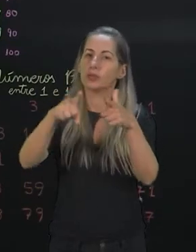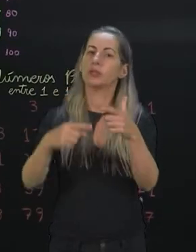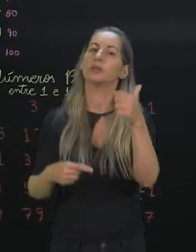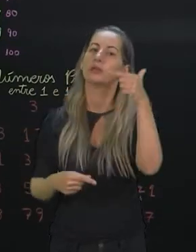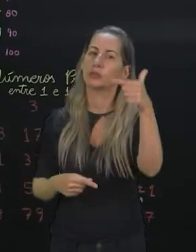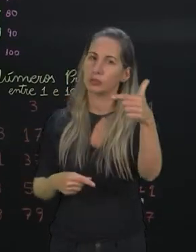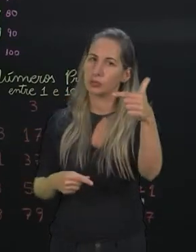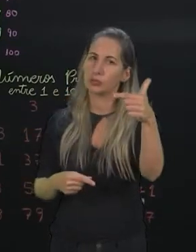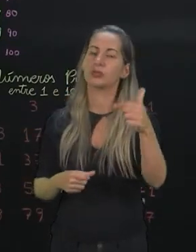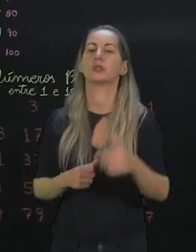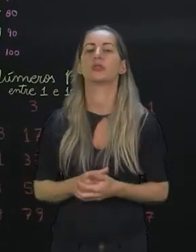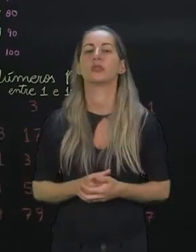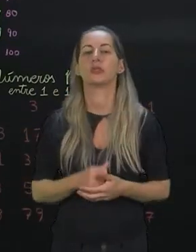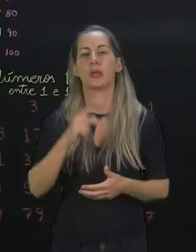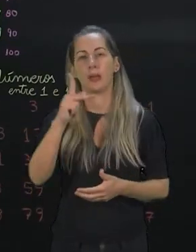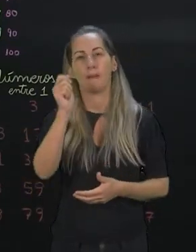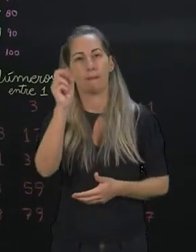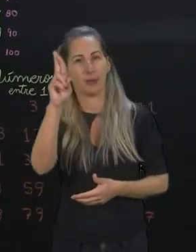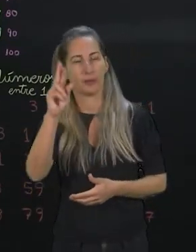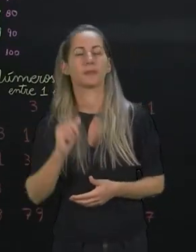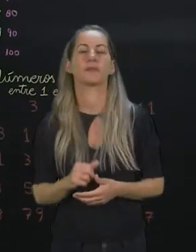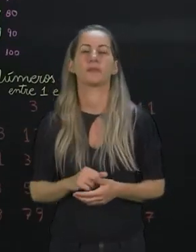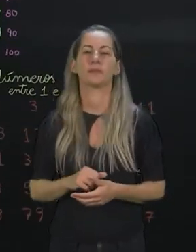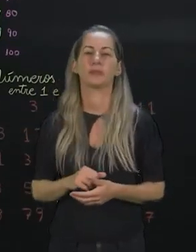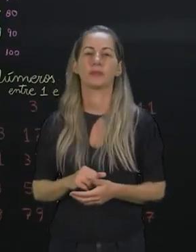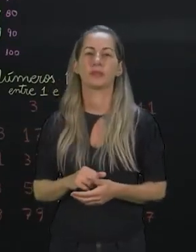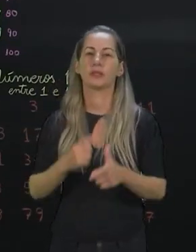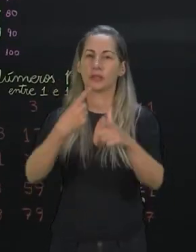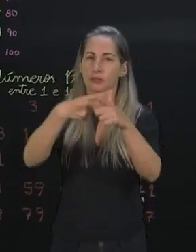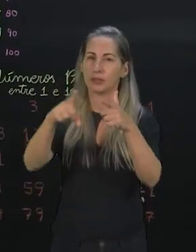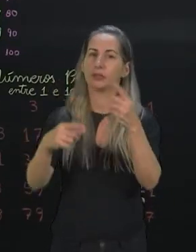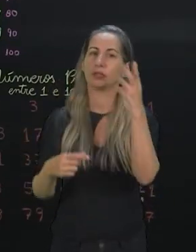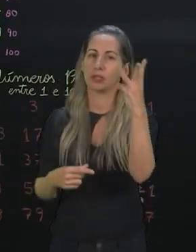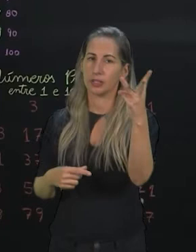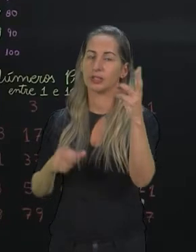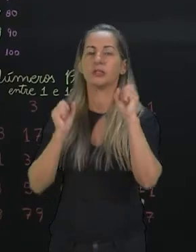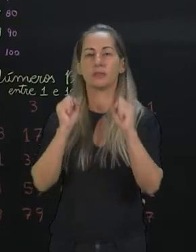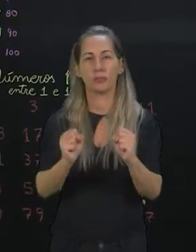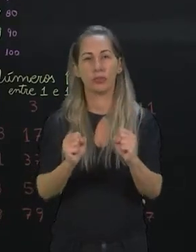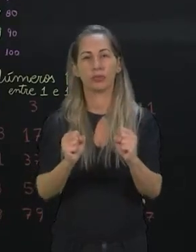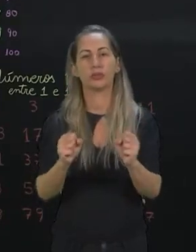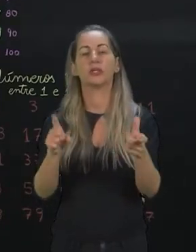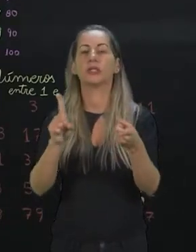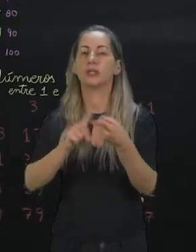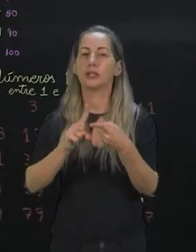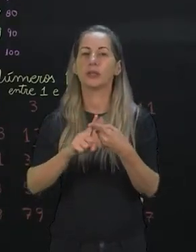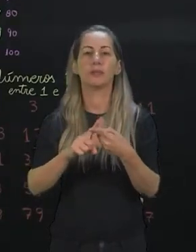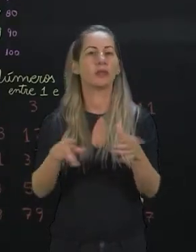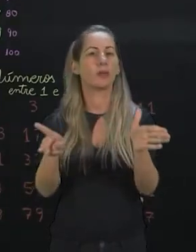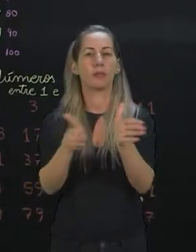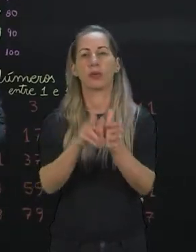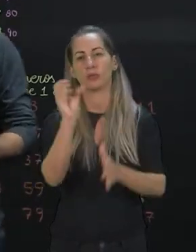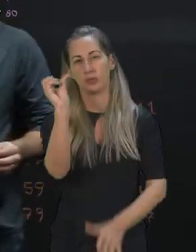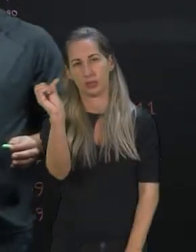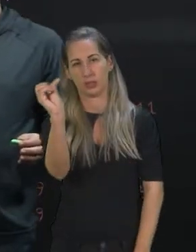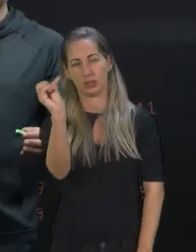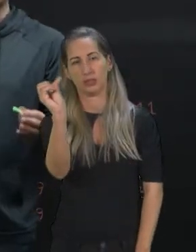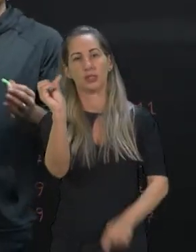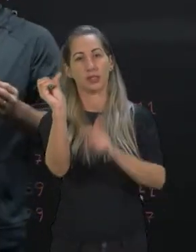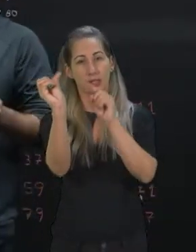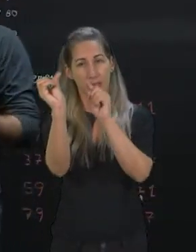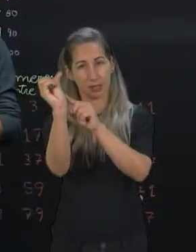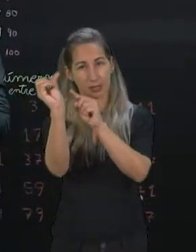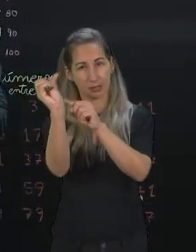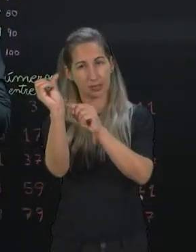por 2, pelo fato de ser par, pode ser dividido por 3 e por ele mesmo. Então, esse número